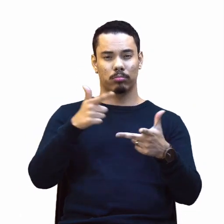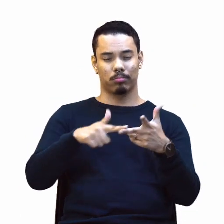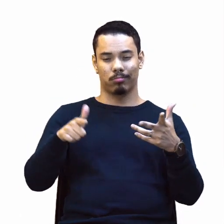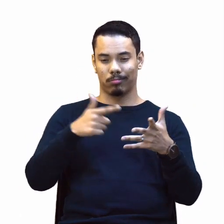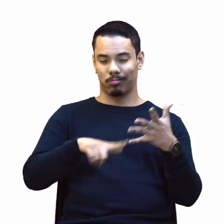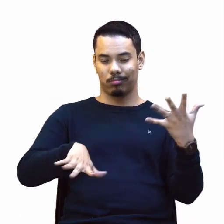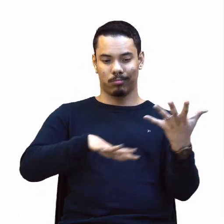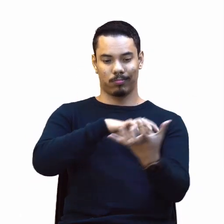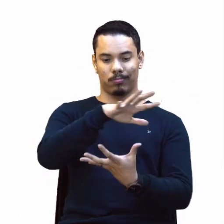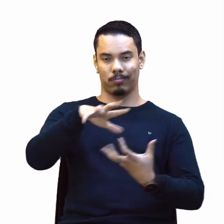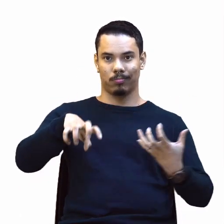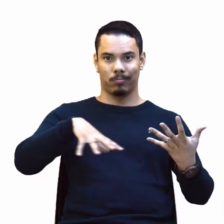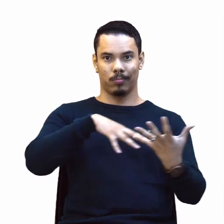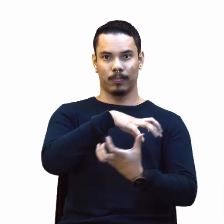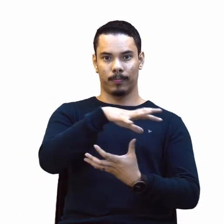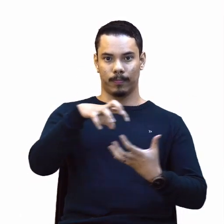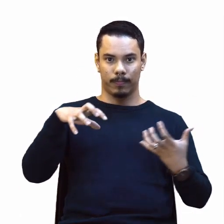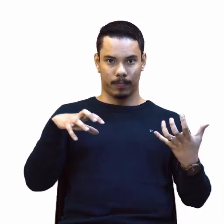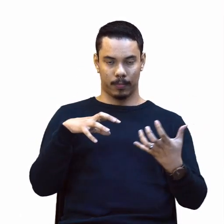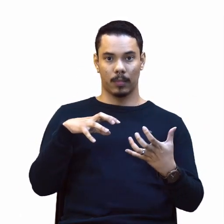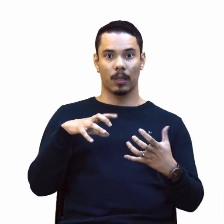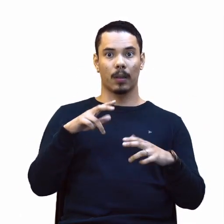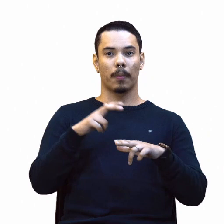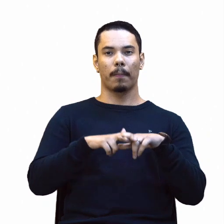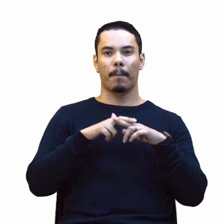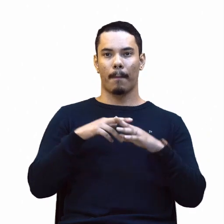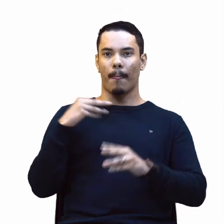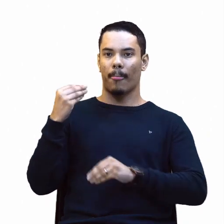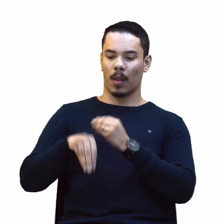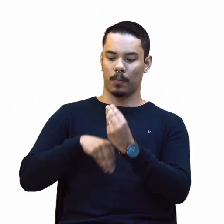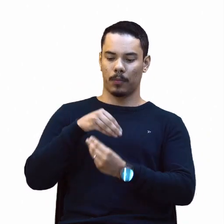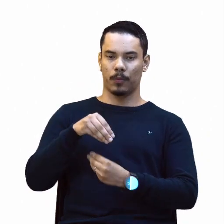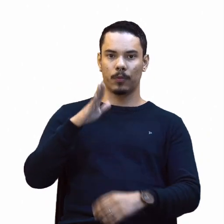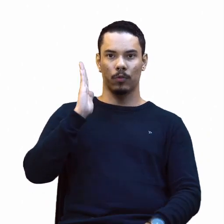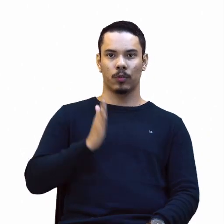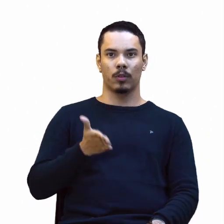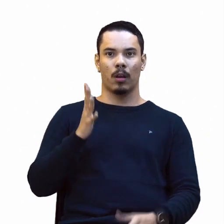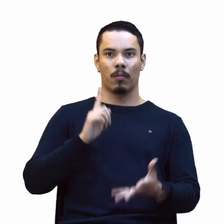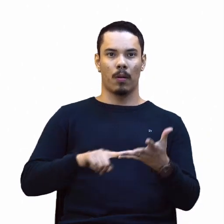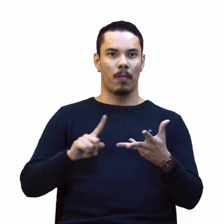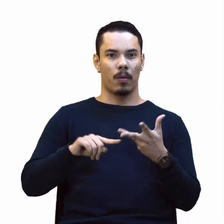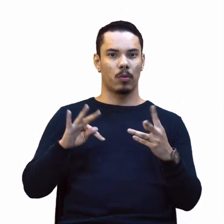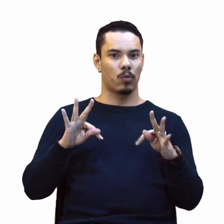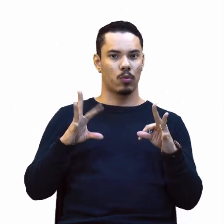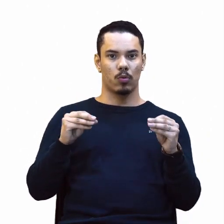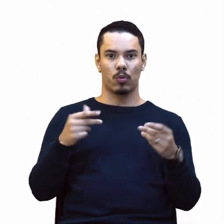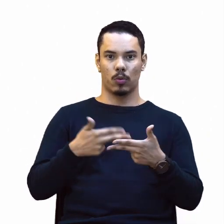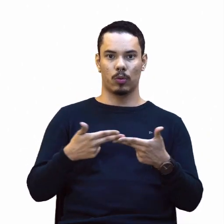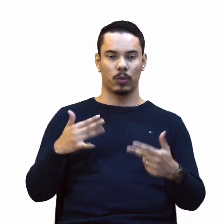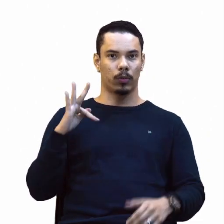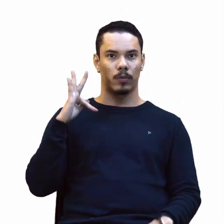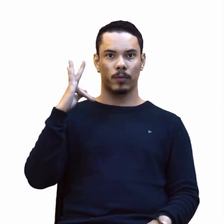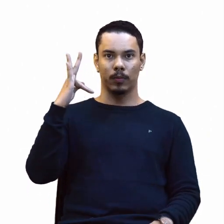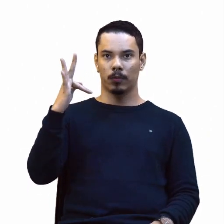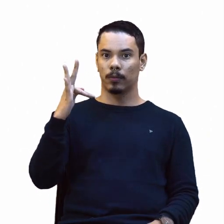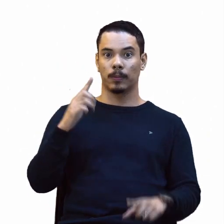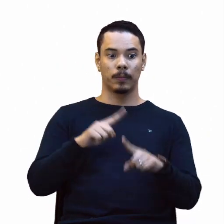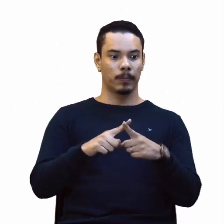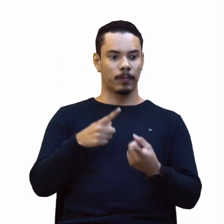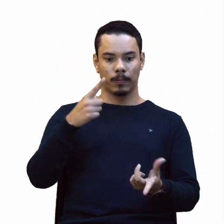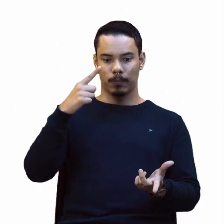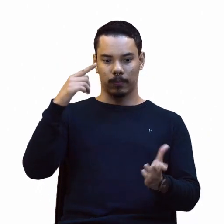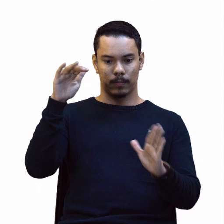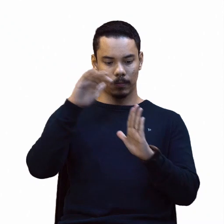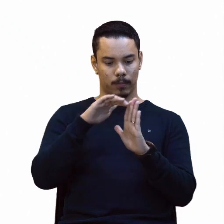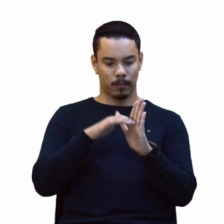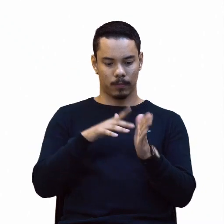né? Estavam misturadas as sementes de todas as coisas futuras, mas não havia uma ordem,